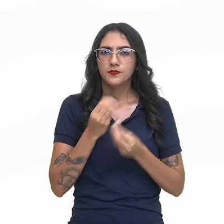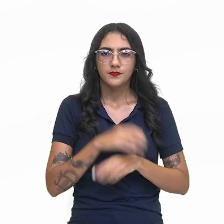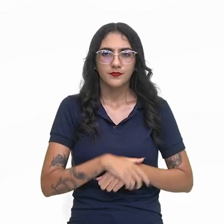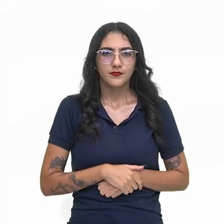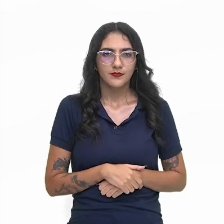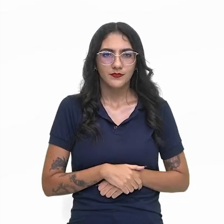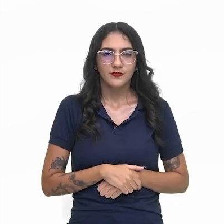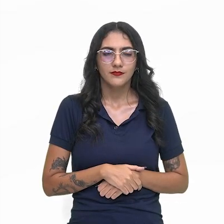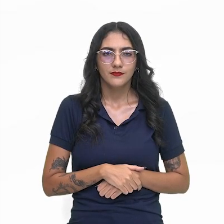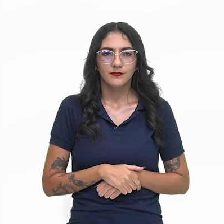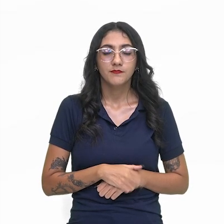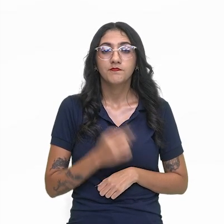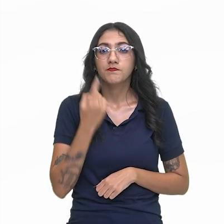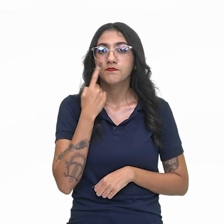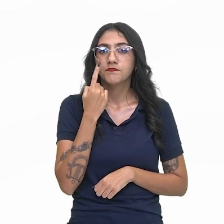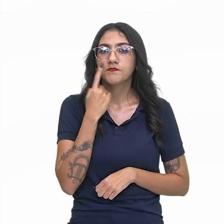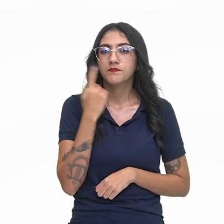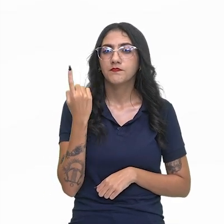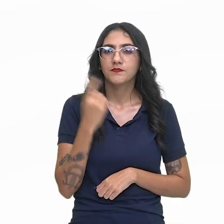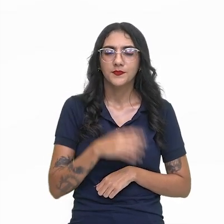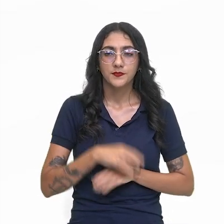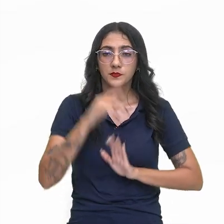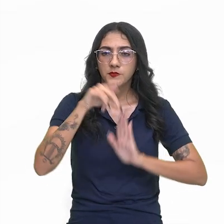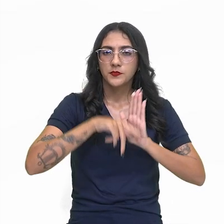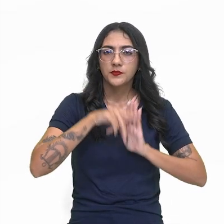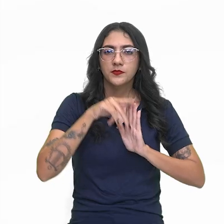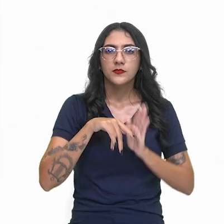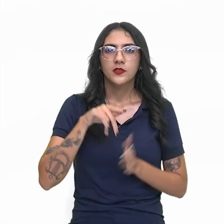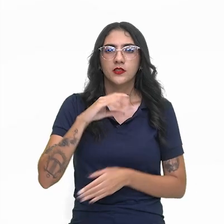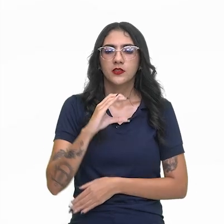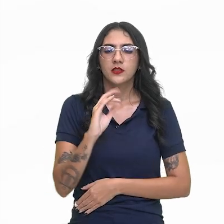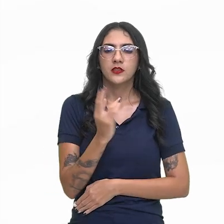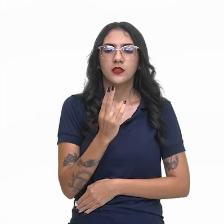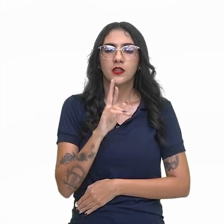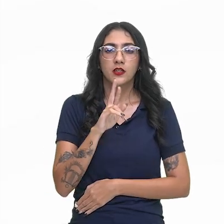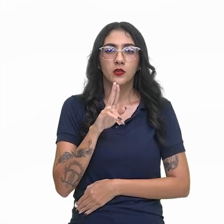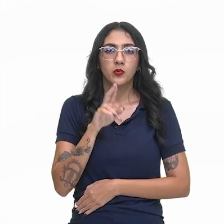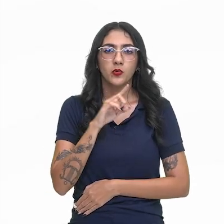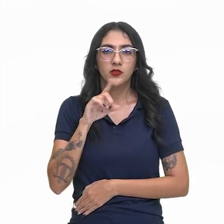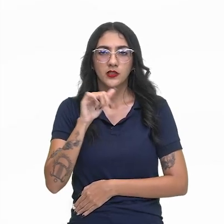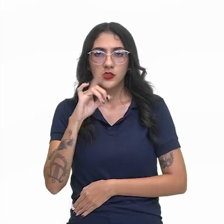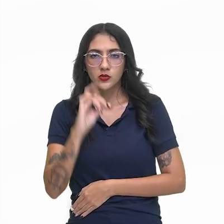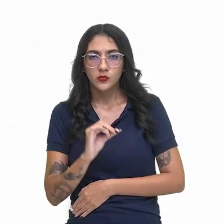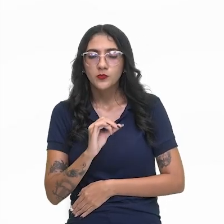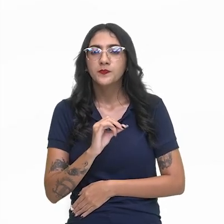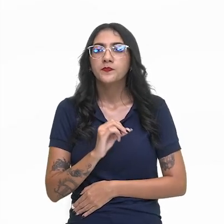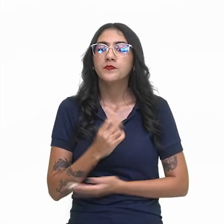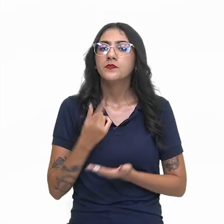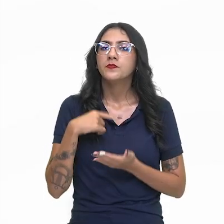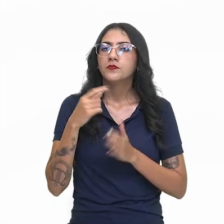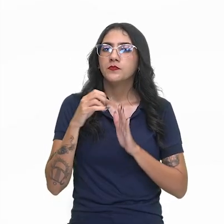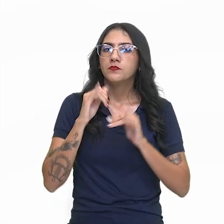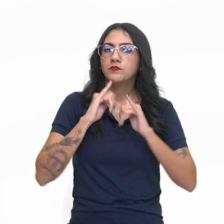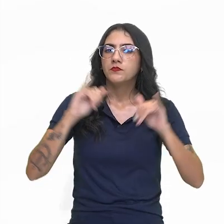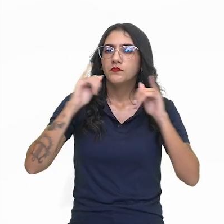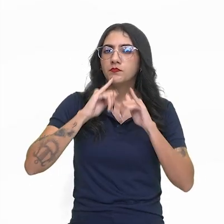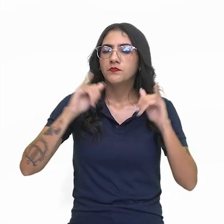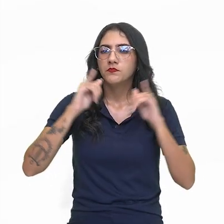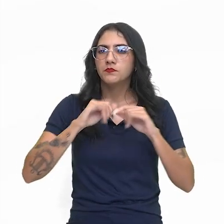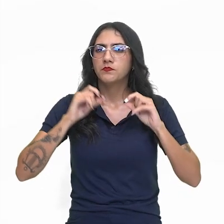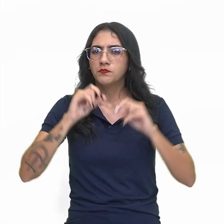falar do Plano Cruzado. Na tentativa de controlar a inflação, o governo lançou o Plano Cruzado,